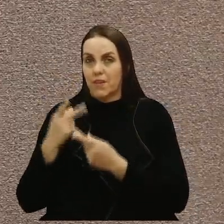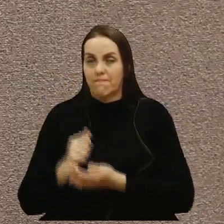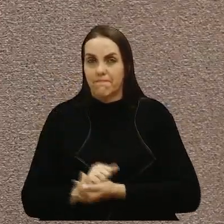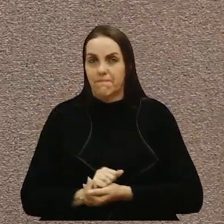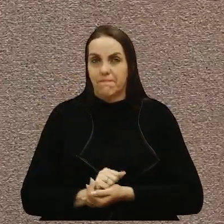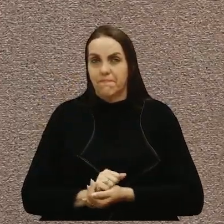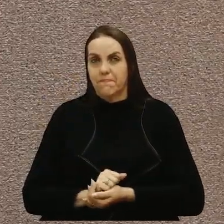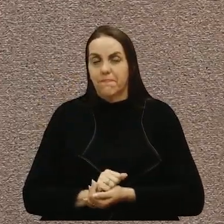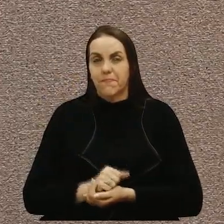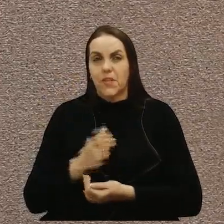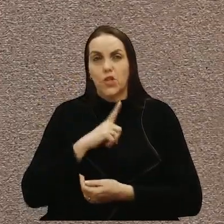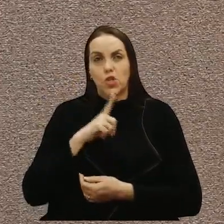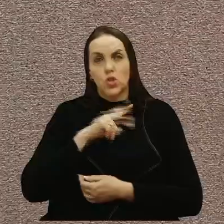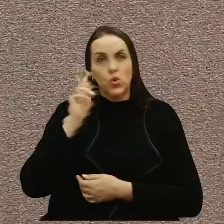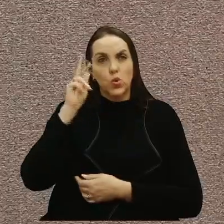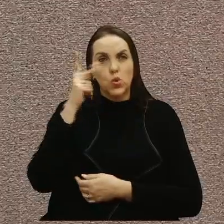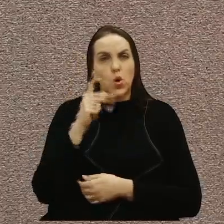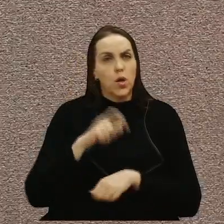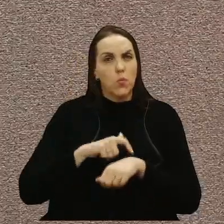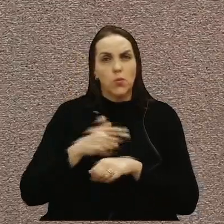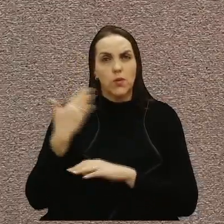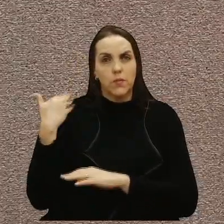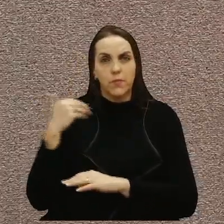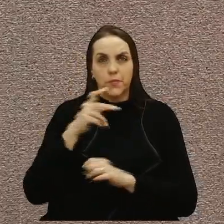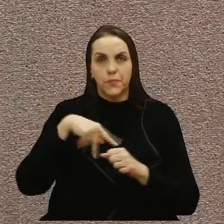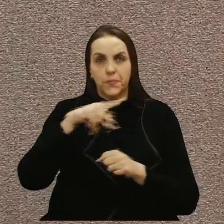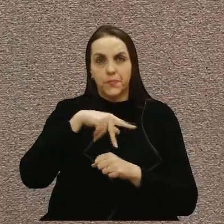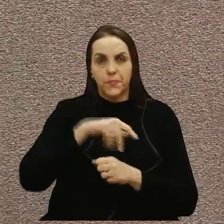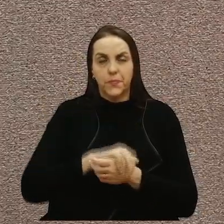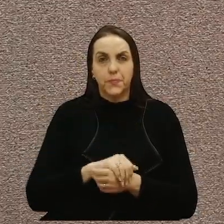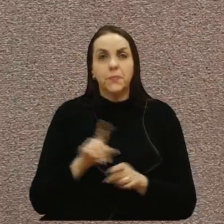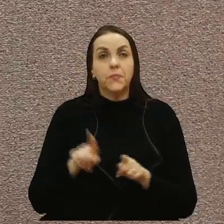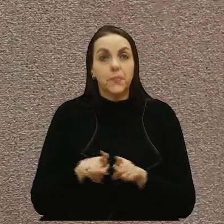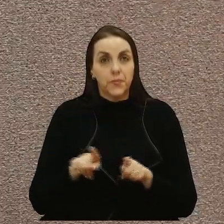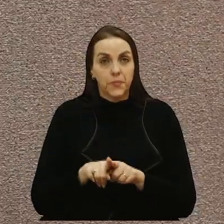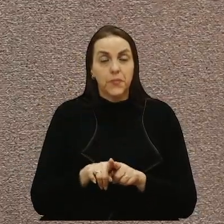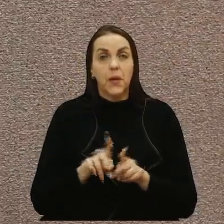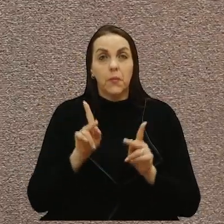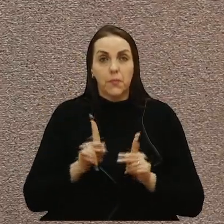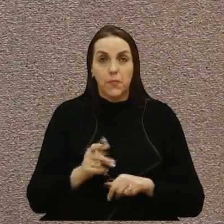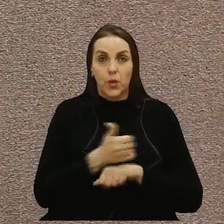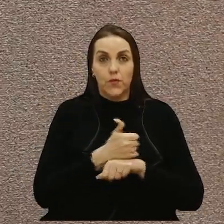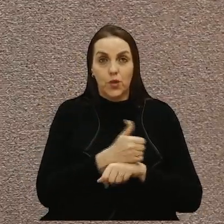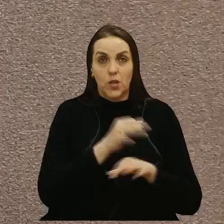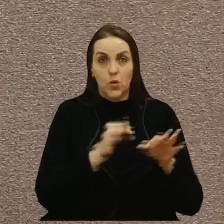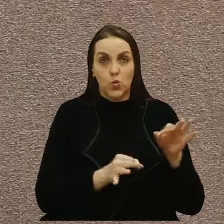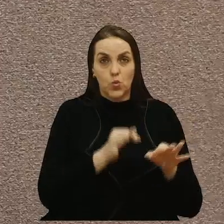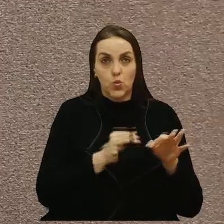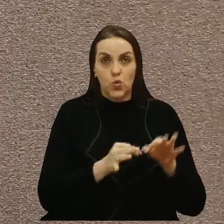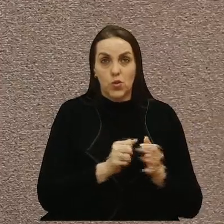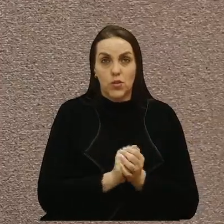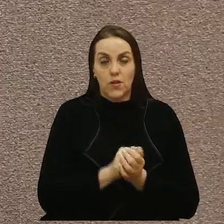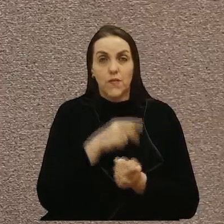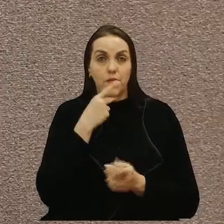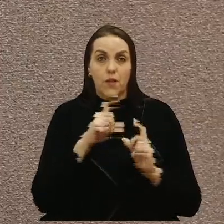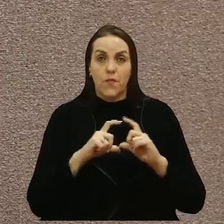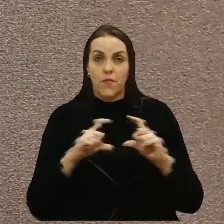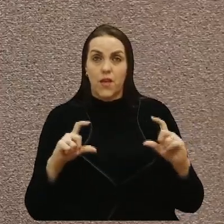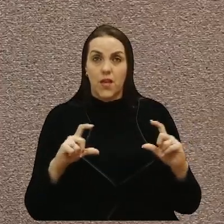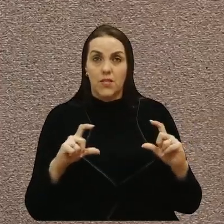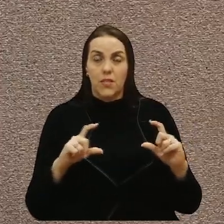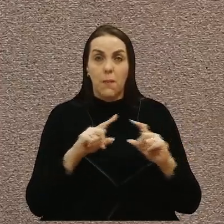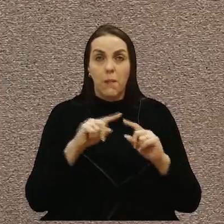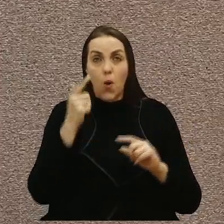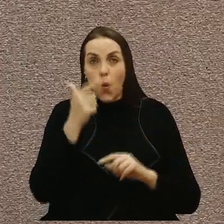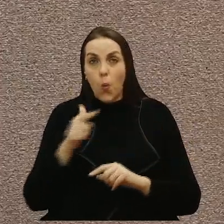tivemos na história recente do nosso país, inclusive juristas, falando uma frase. Mas quando